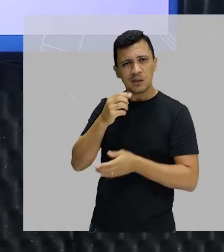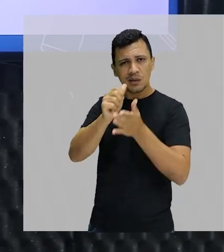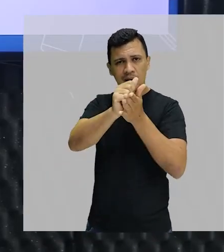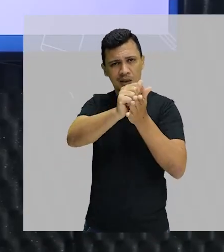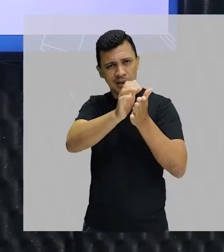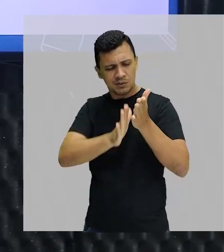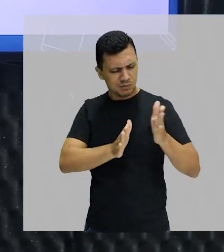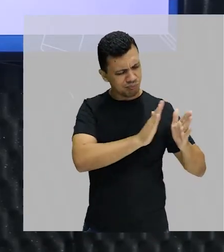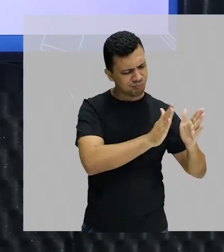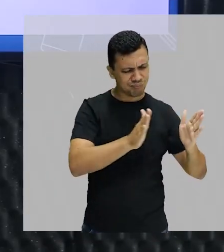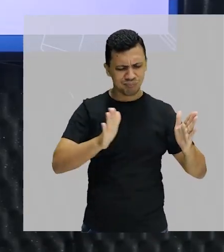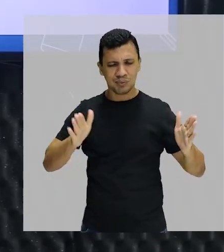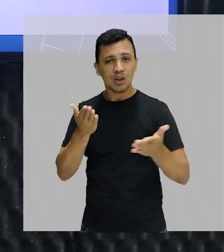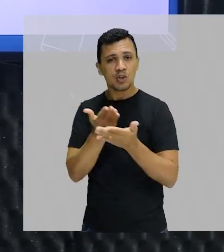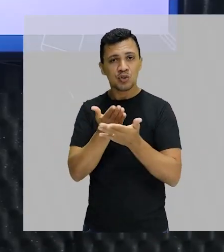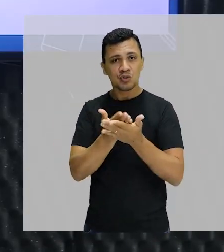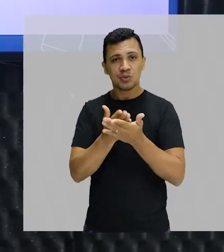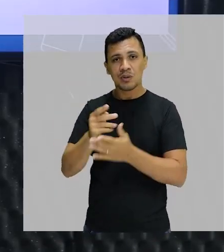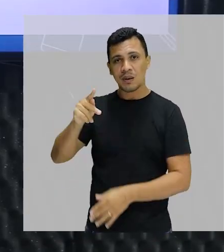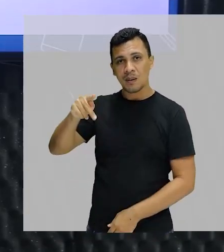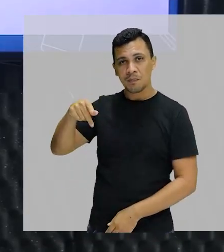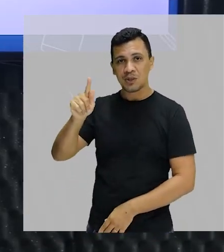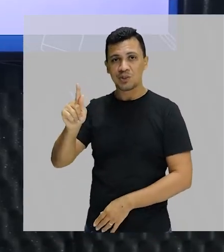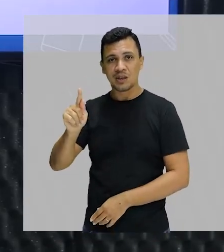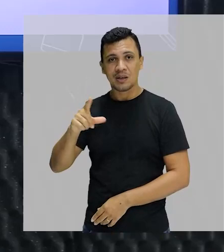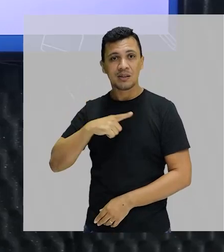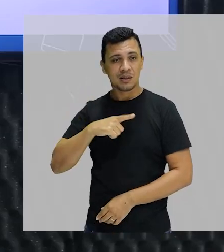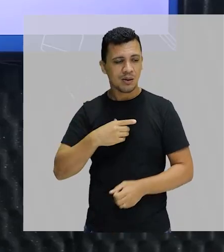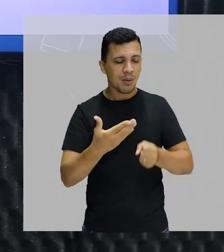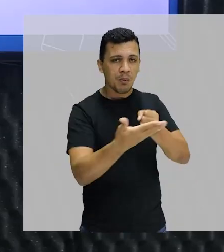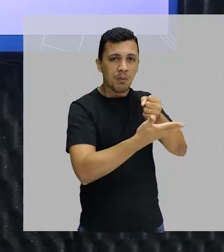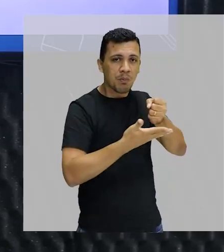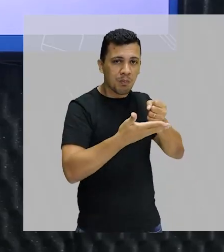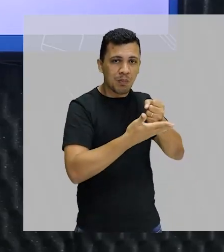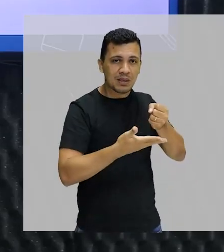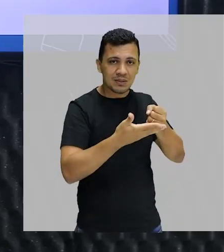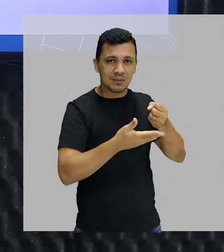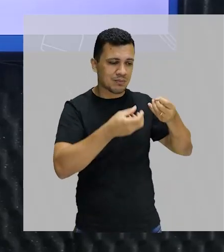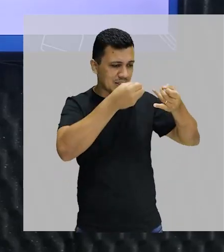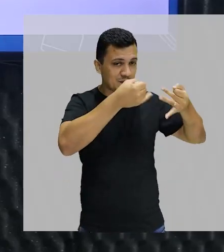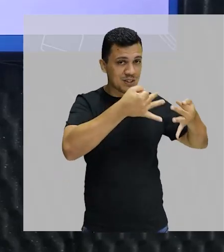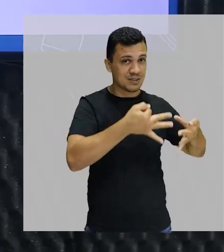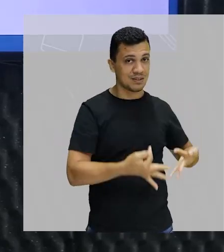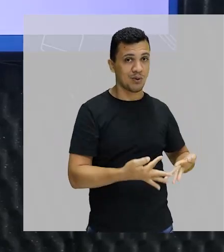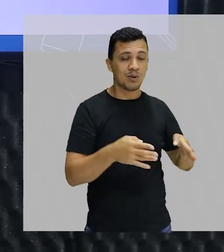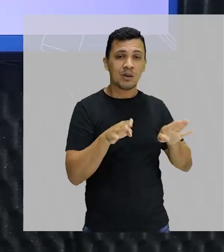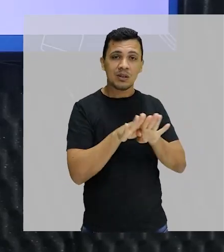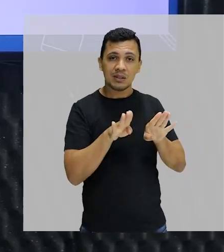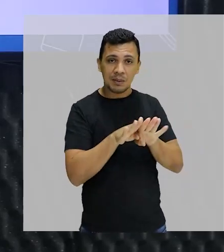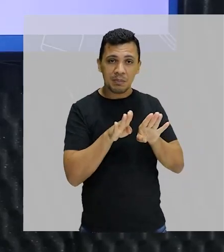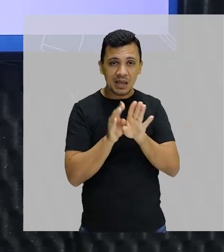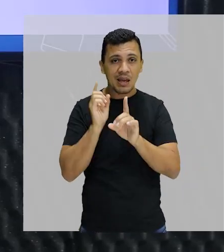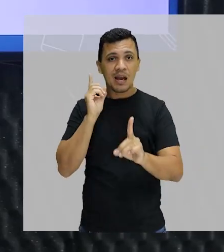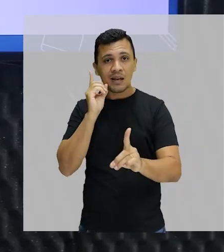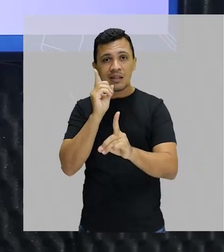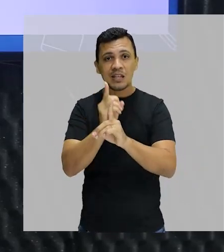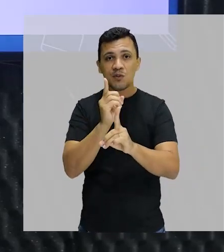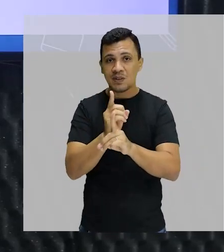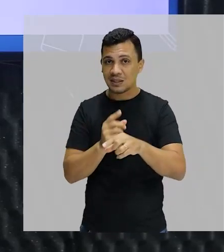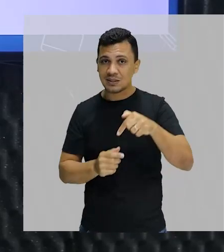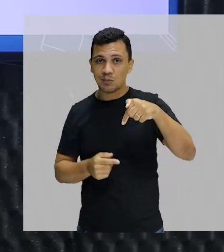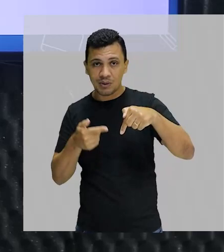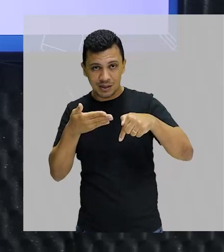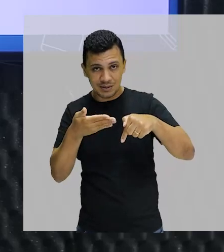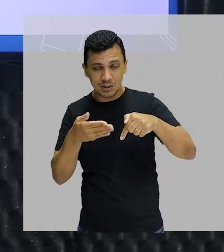nosso estudo de PG foi, né, com base na definição, com base na identificação da razão